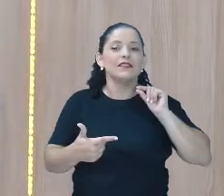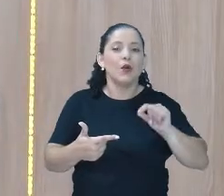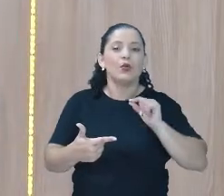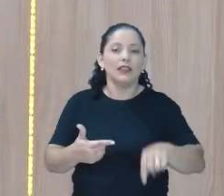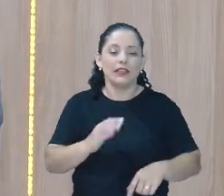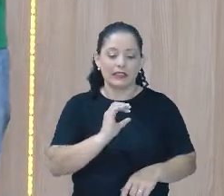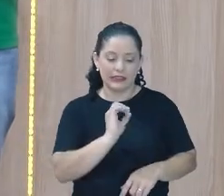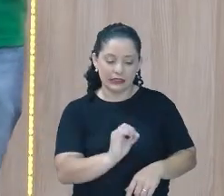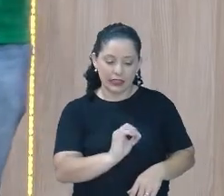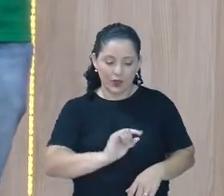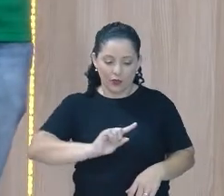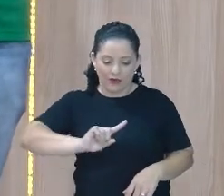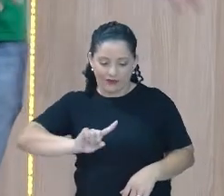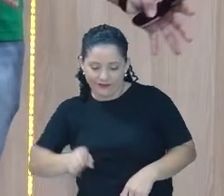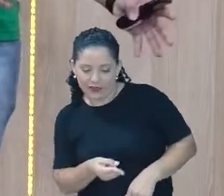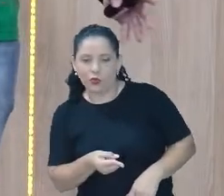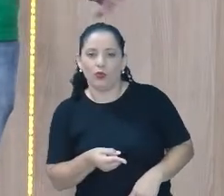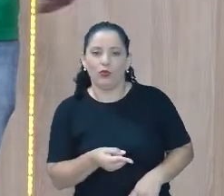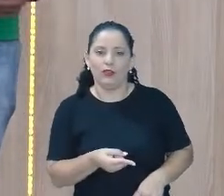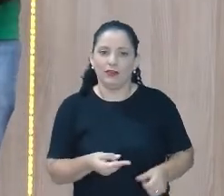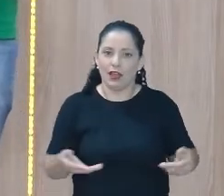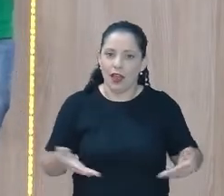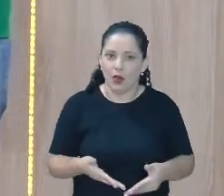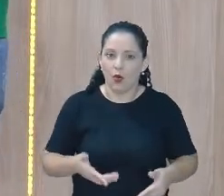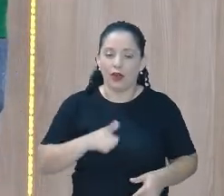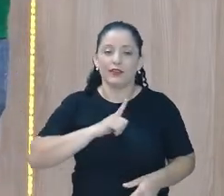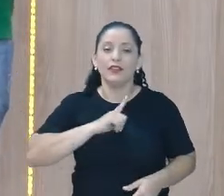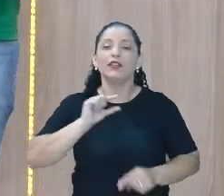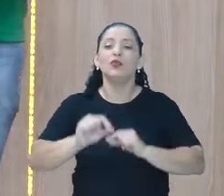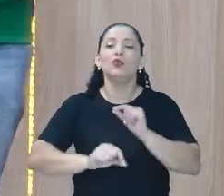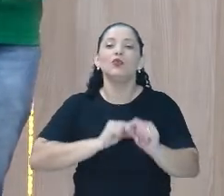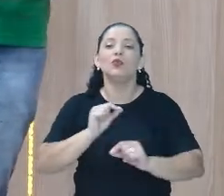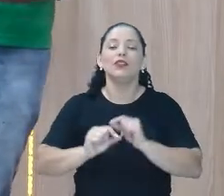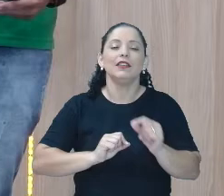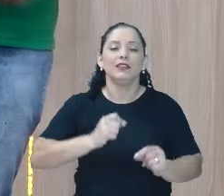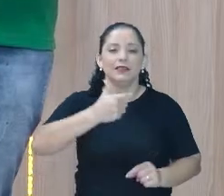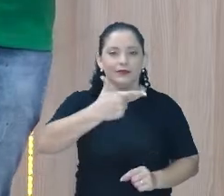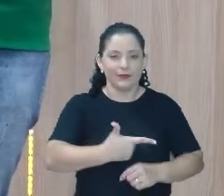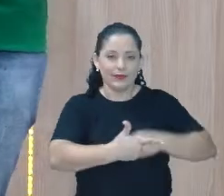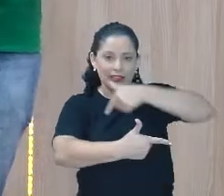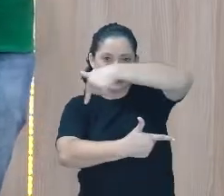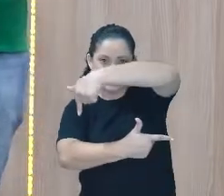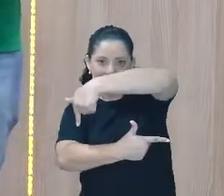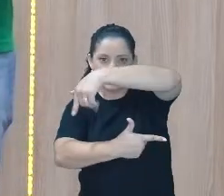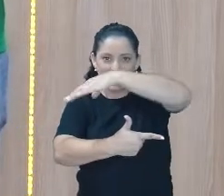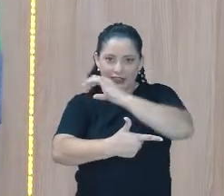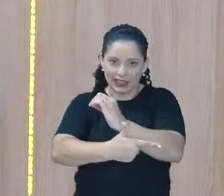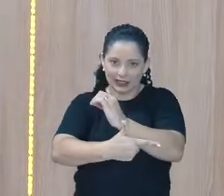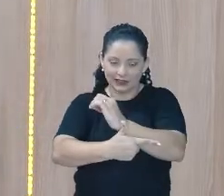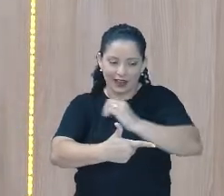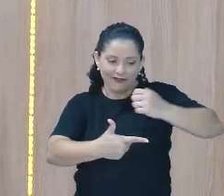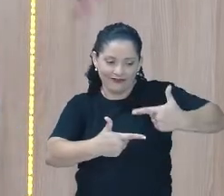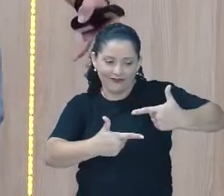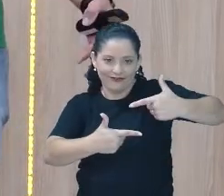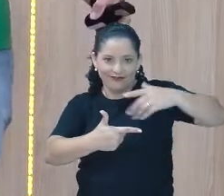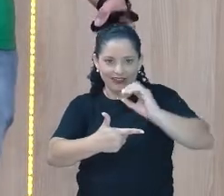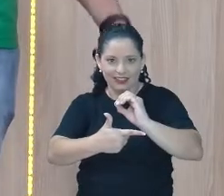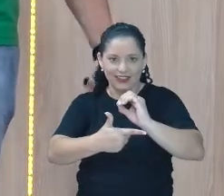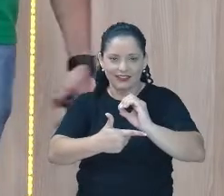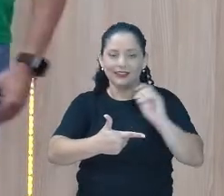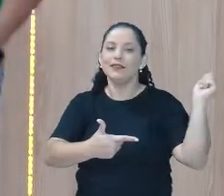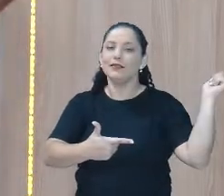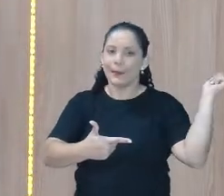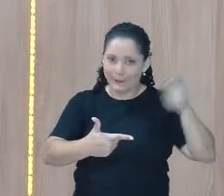tenho 70 dividido por 20. Agora o 70 ele é maior que 20, dá para a gente efetuar aí a